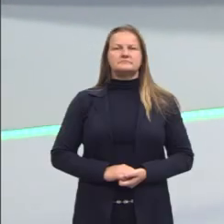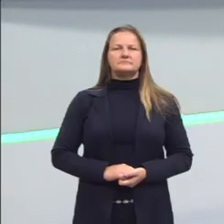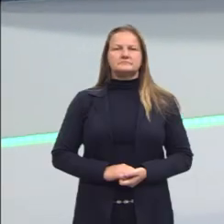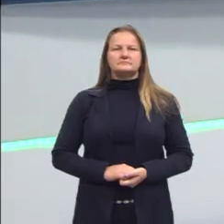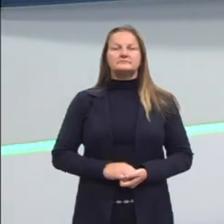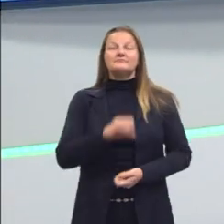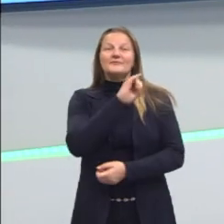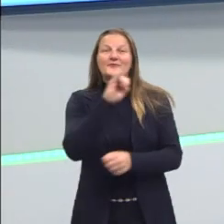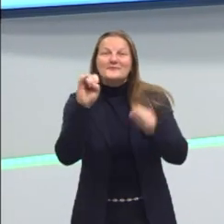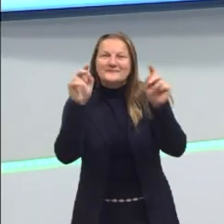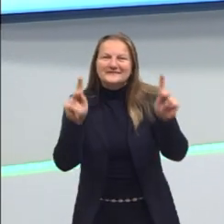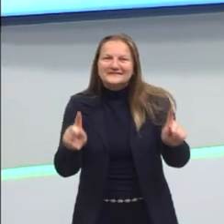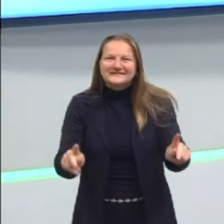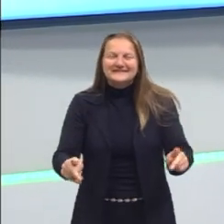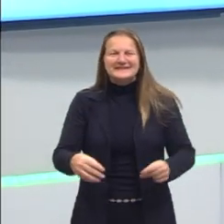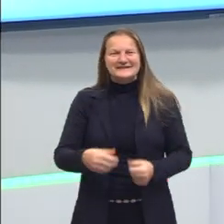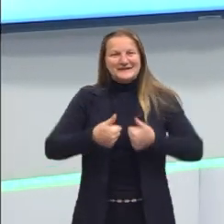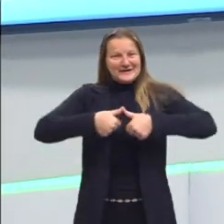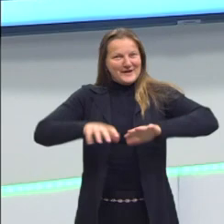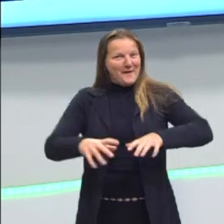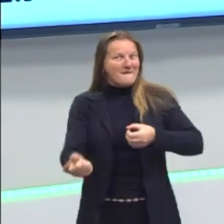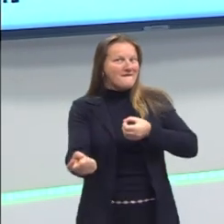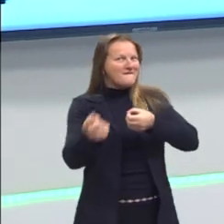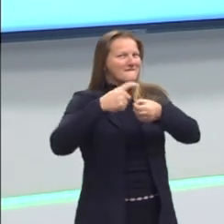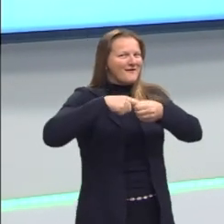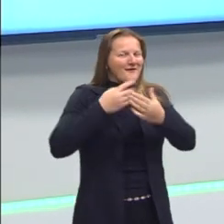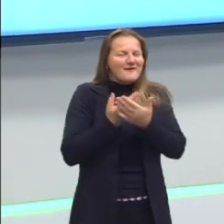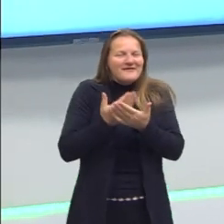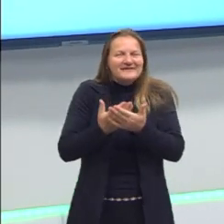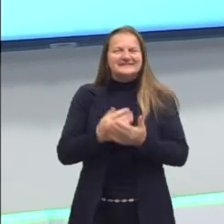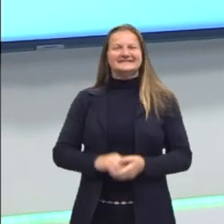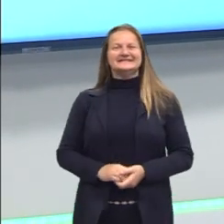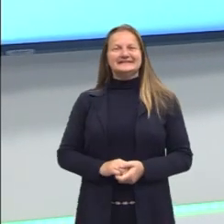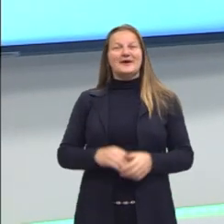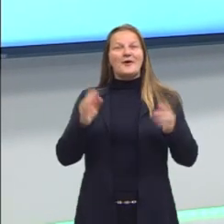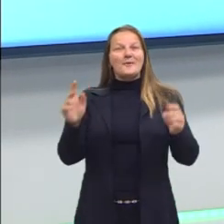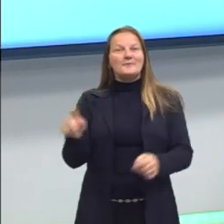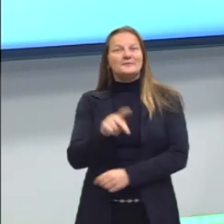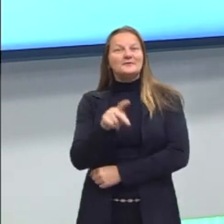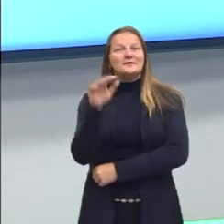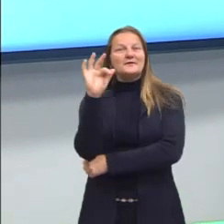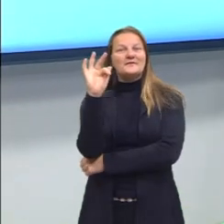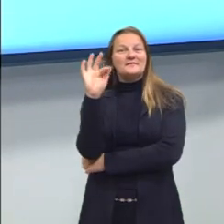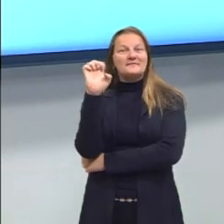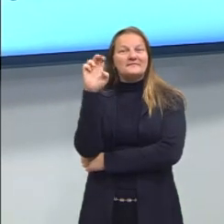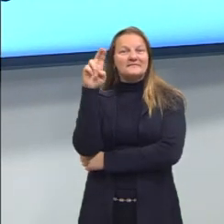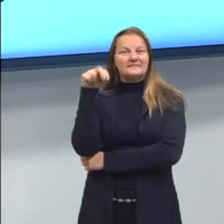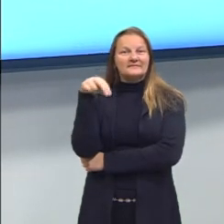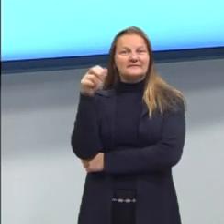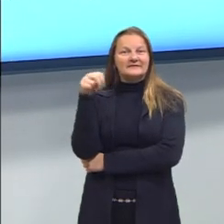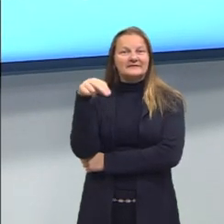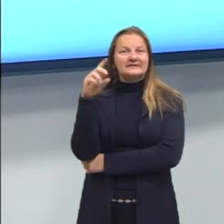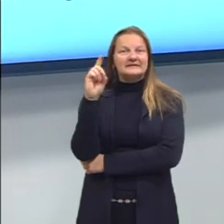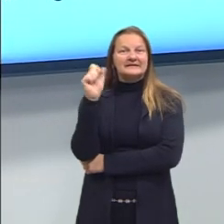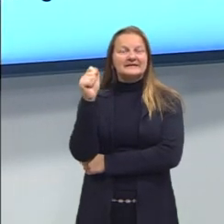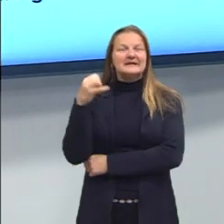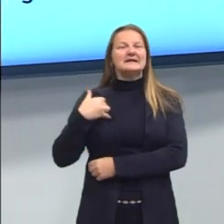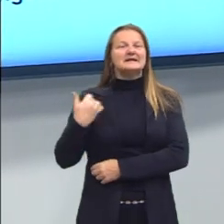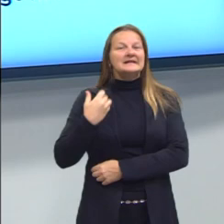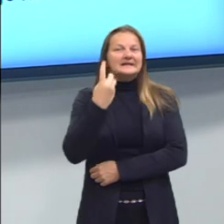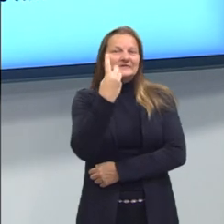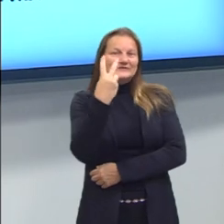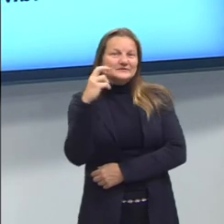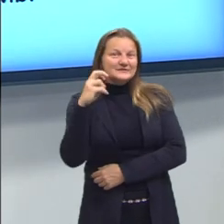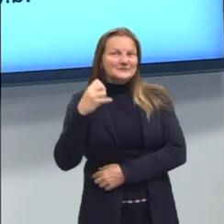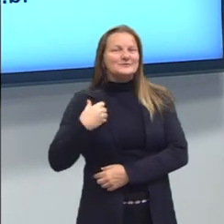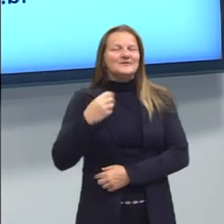oi pessoas estamos de volta para mais uma aula eu só Prof Fernanda tenho 25 anos